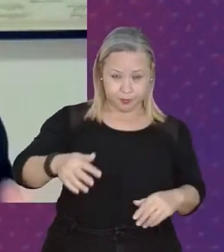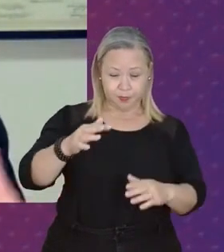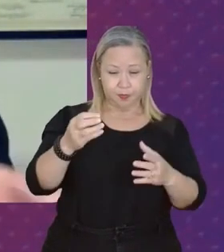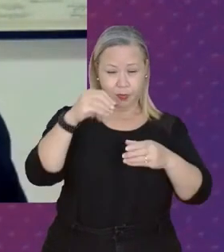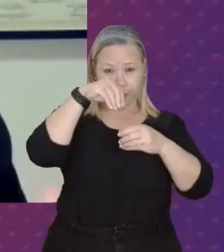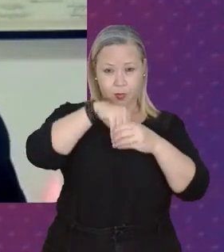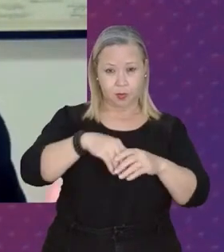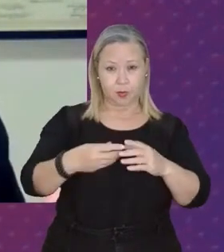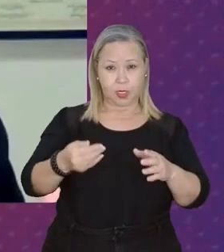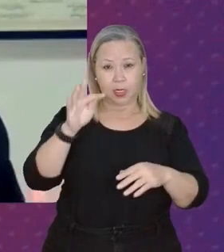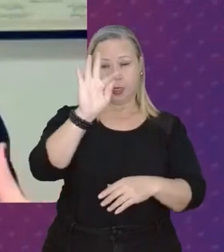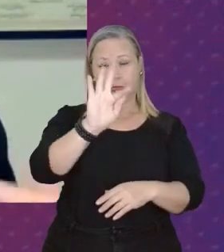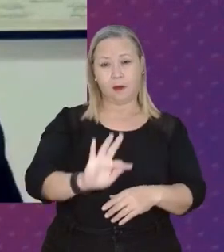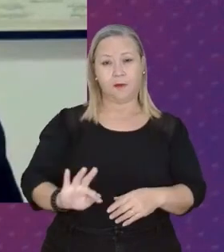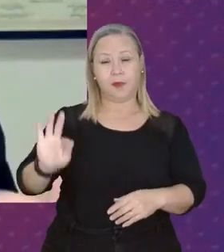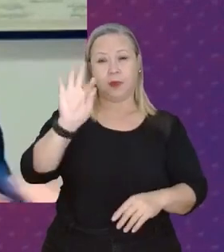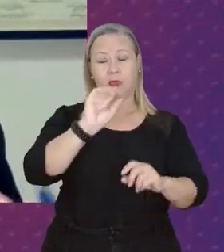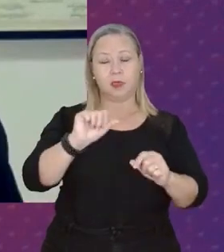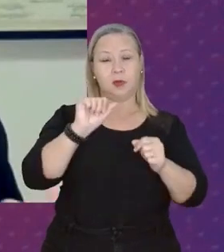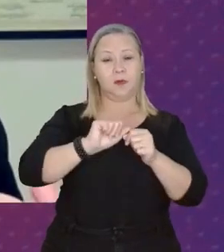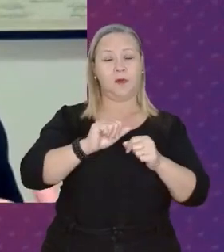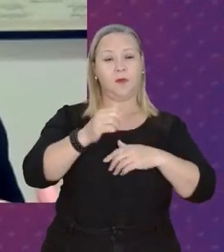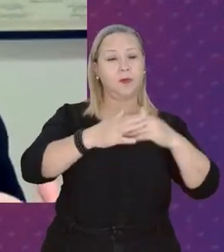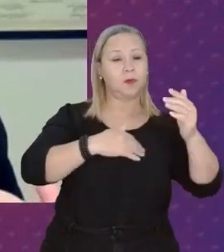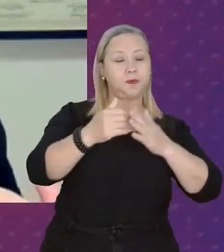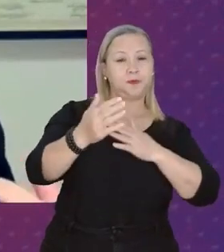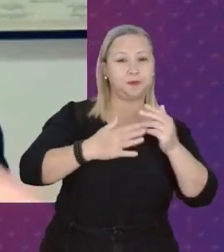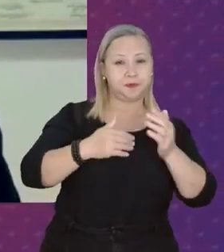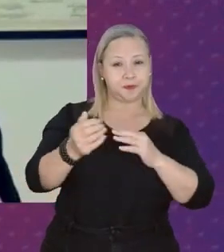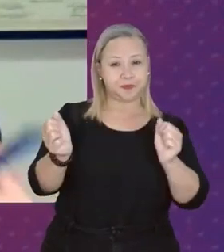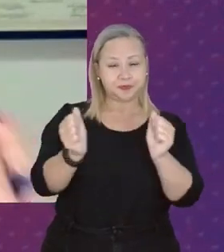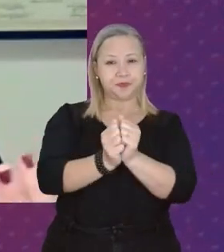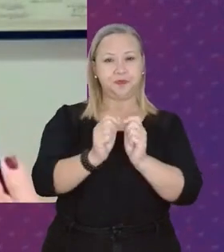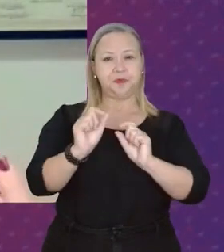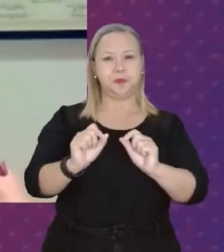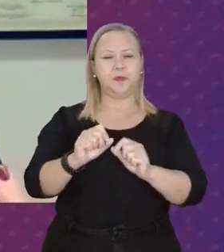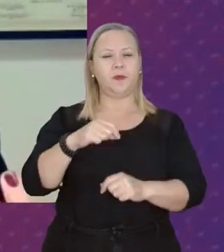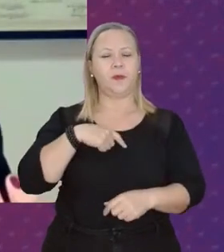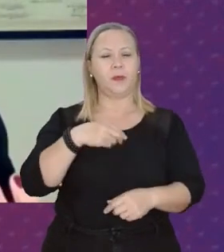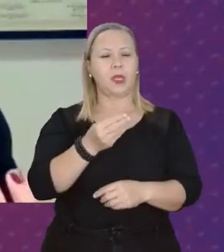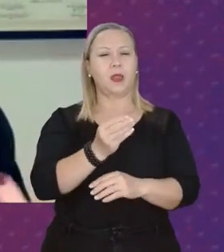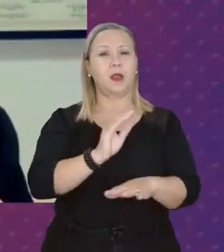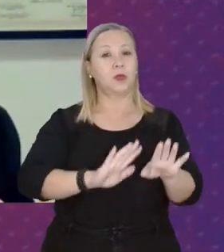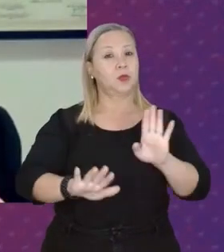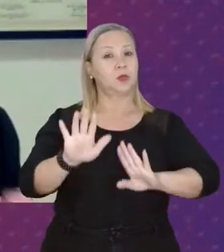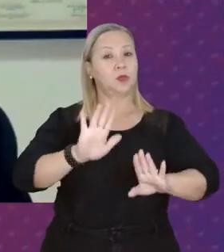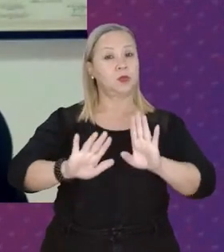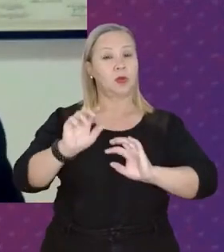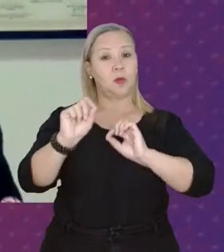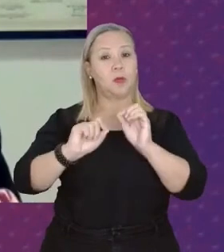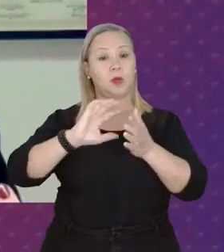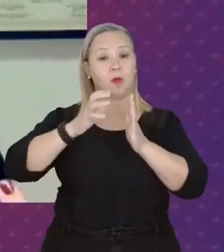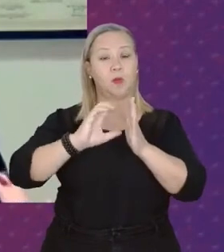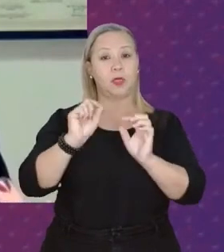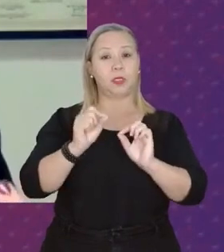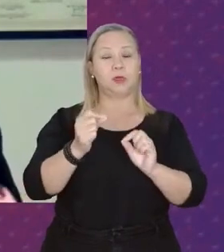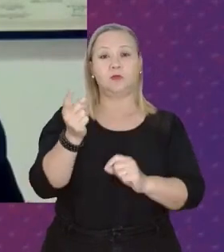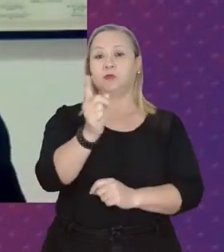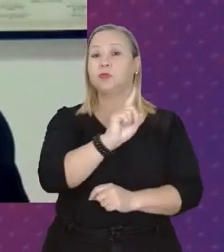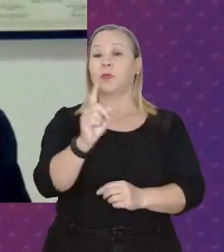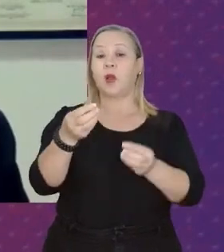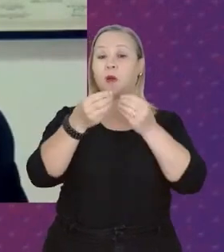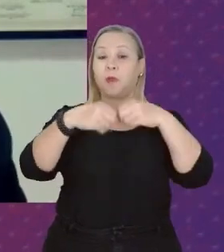forem realizar operações entre eles, cruzadas, que eles tomem muito cuidado para que um partido não prejudique o outro,